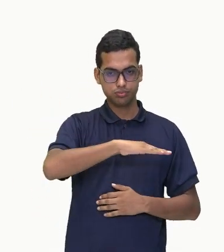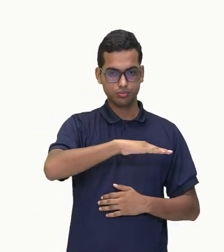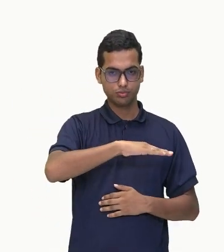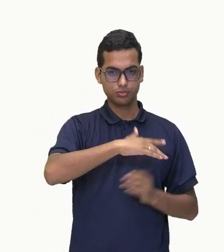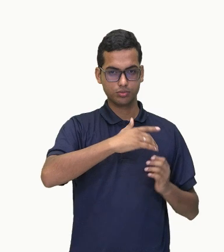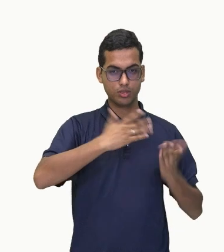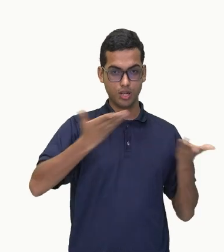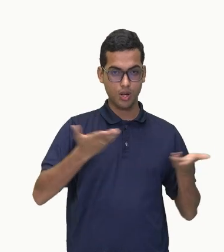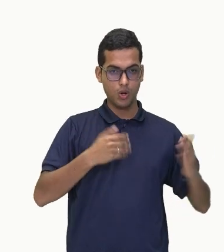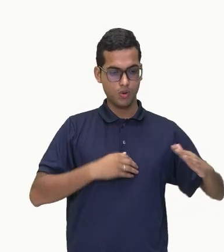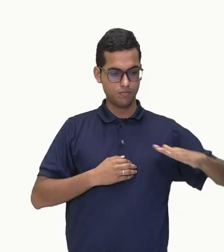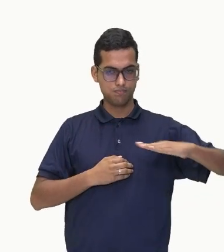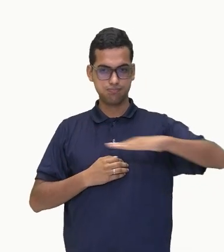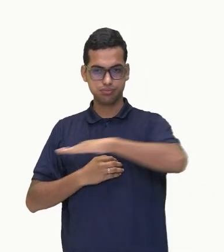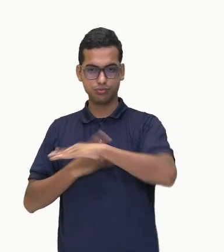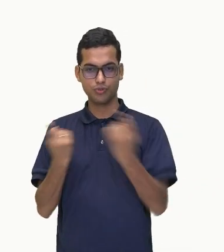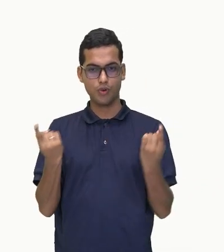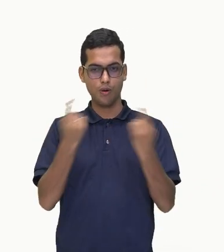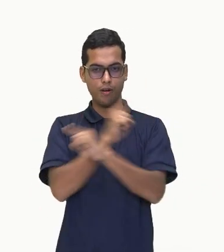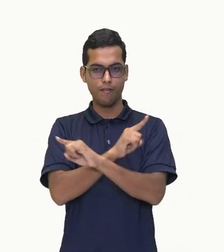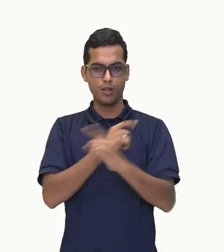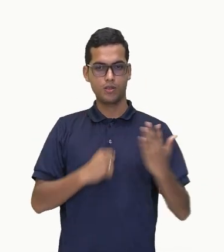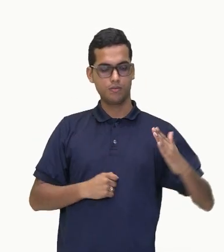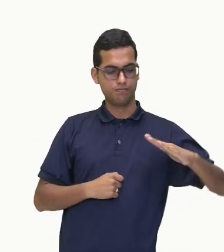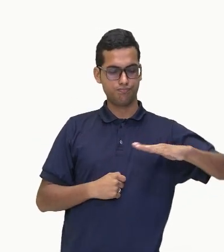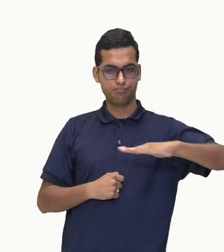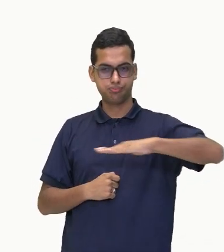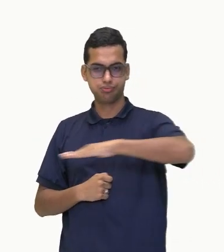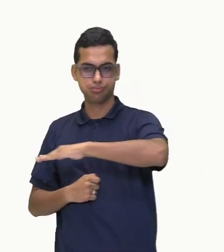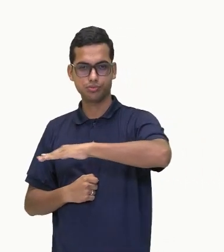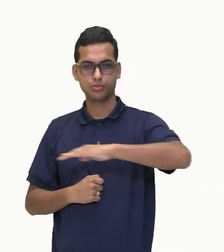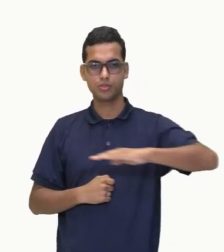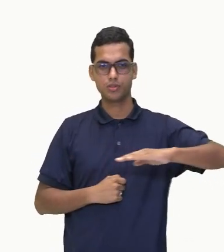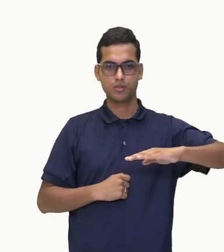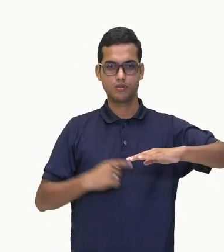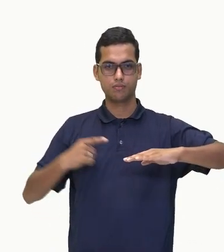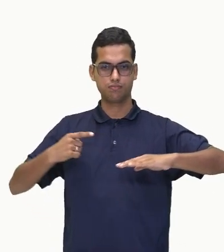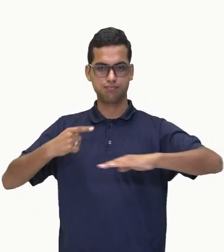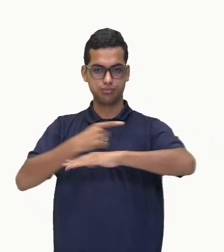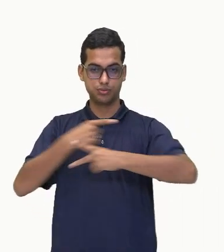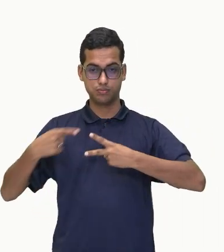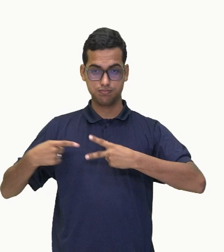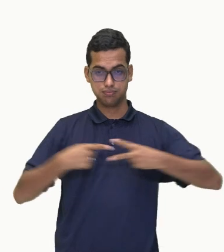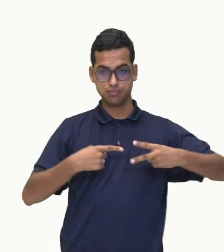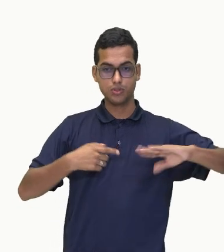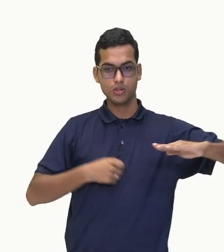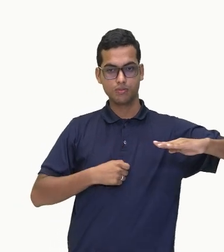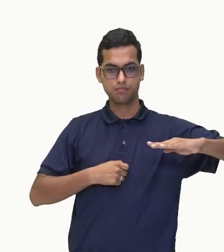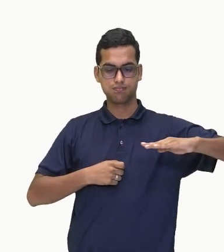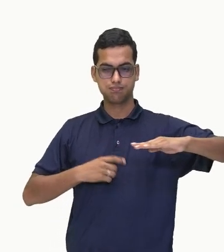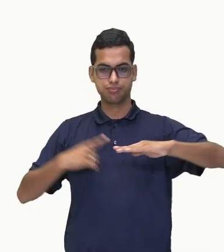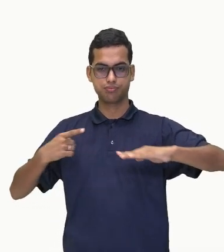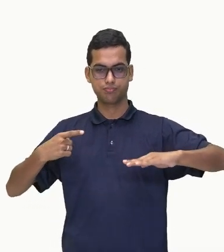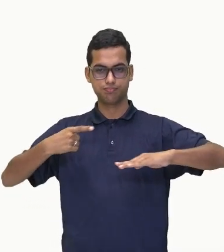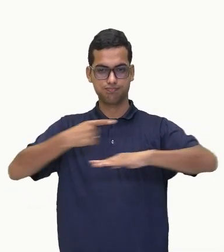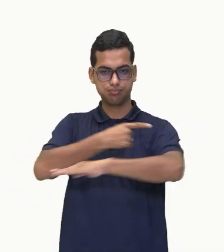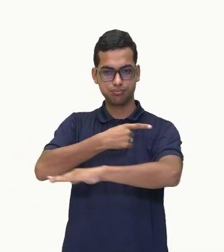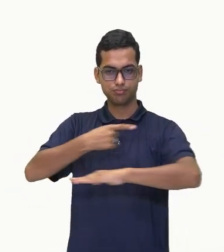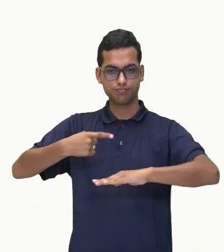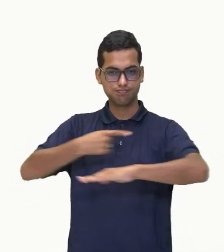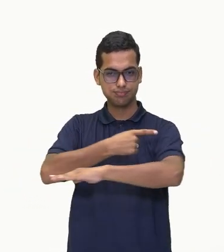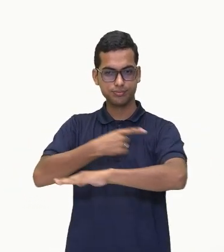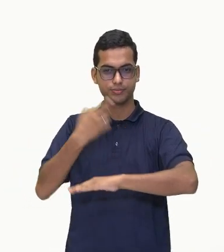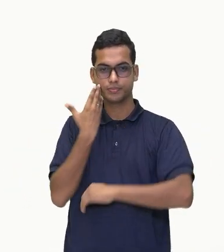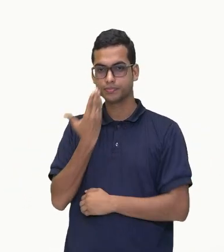no sentido contrário da orientação da trajetória. Observa aí na imagem, ó. Vejam que